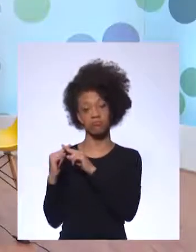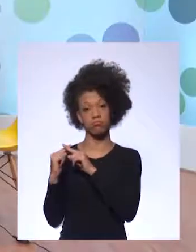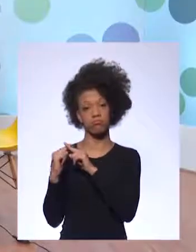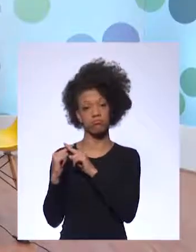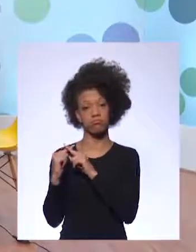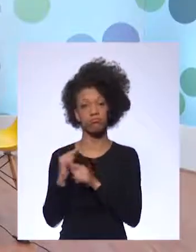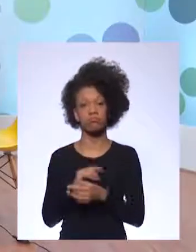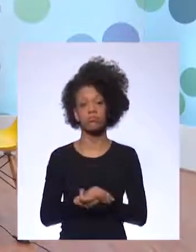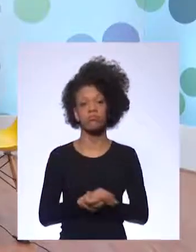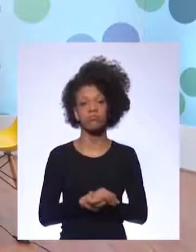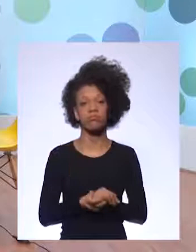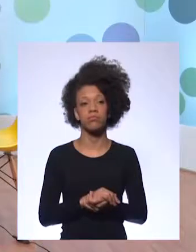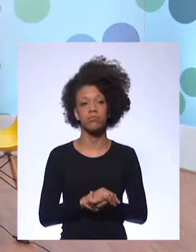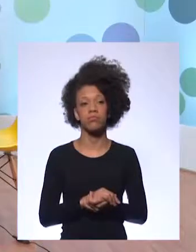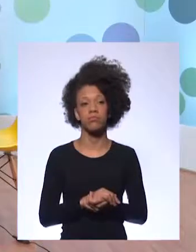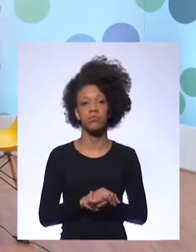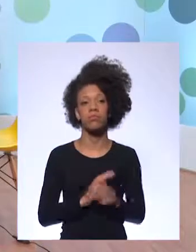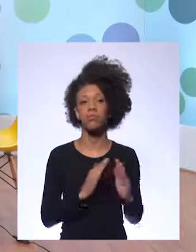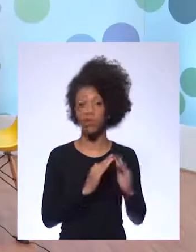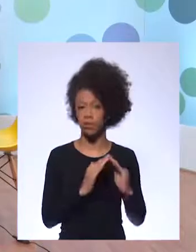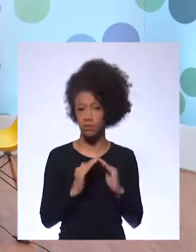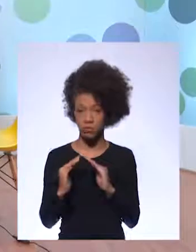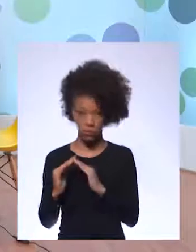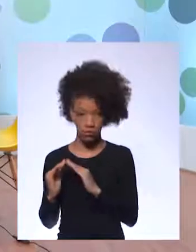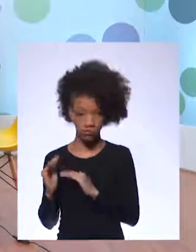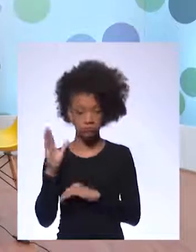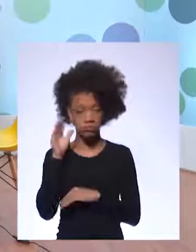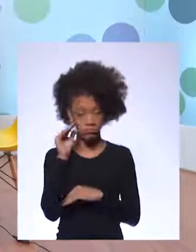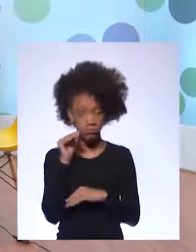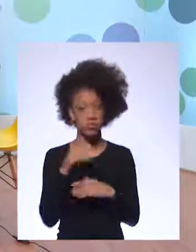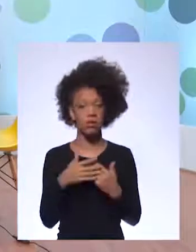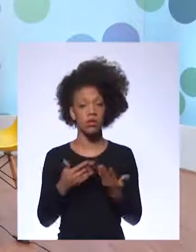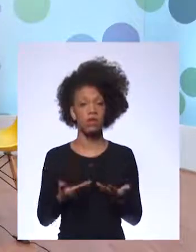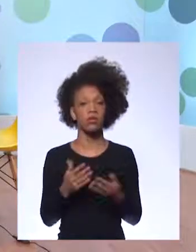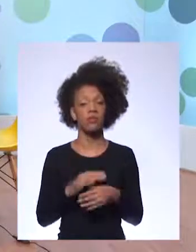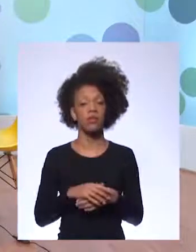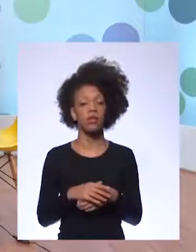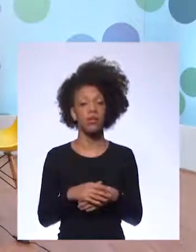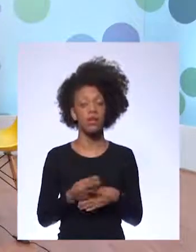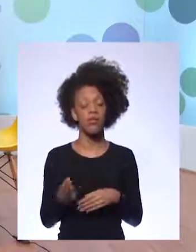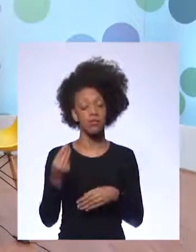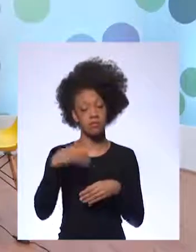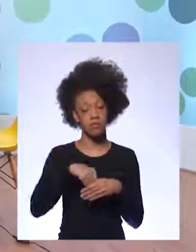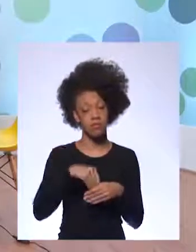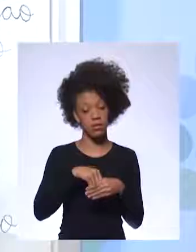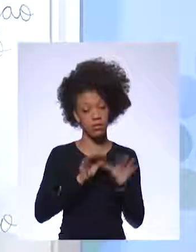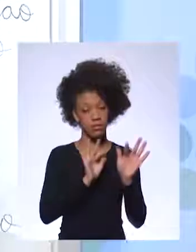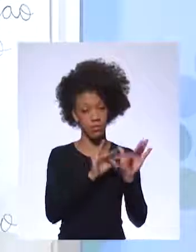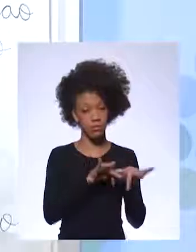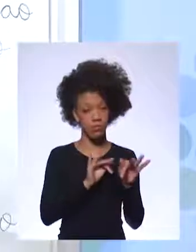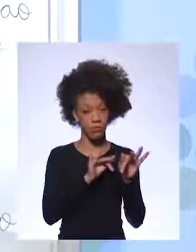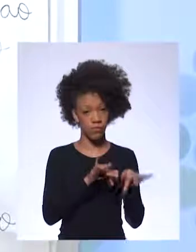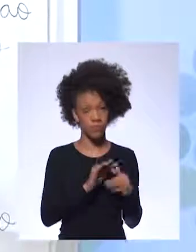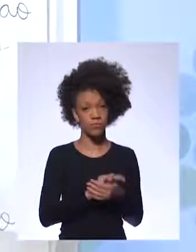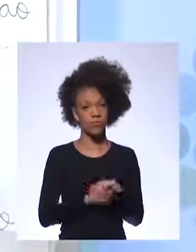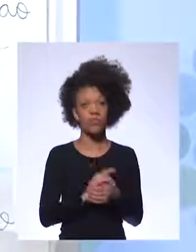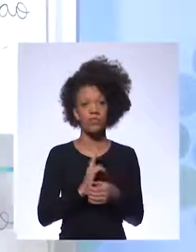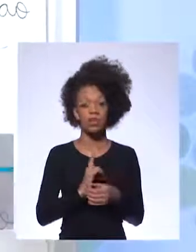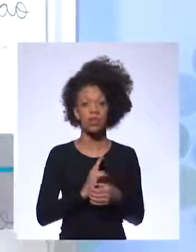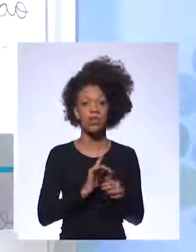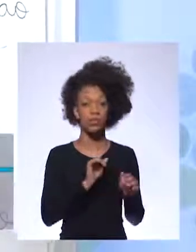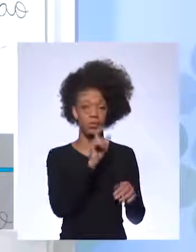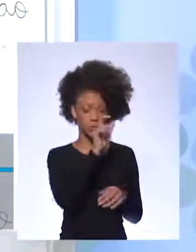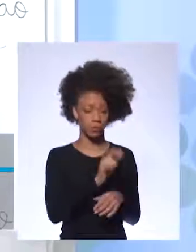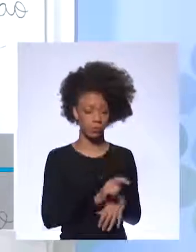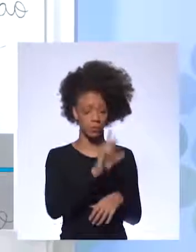mais aí para a gente fazer mais as casas conservo né Afinal de contas dentro do feudo nós temos o senhor